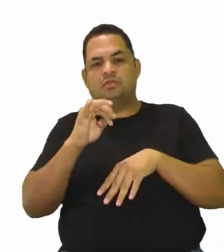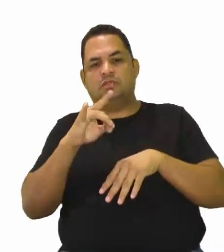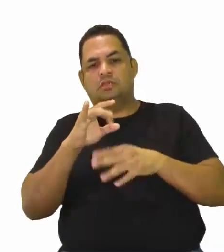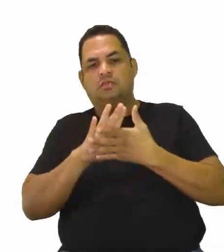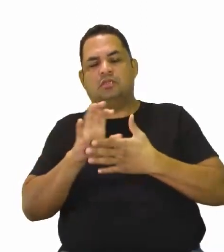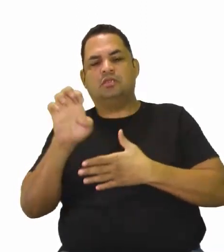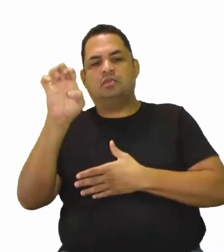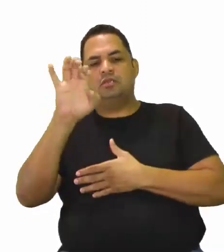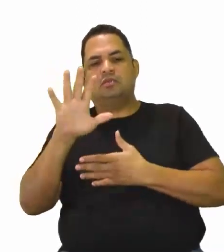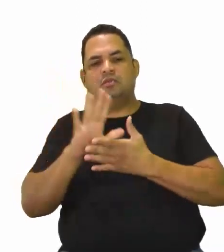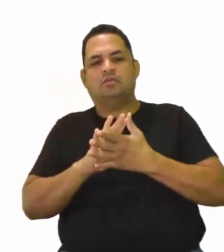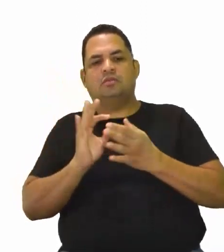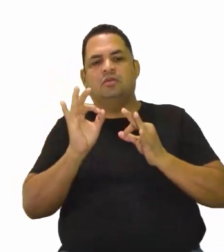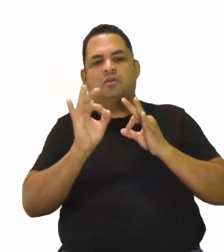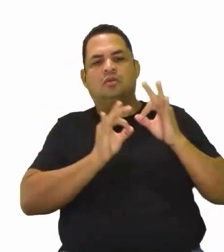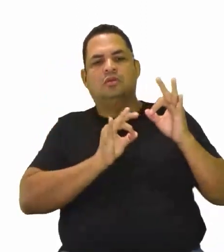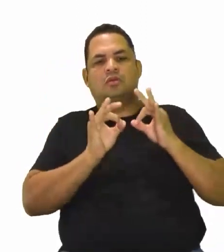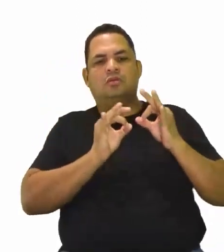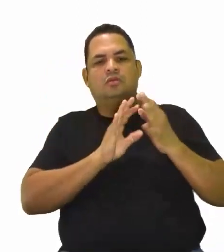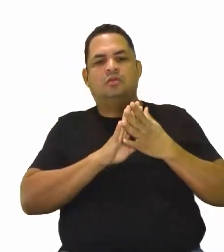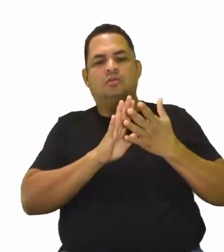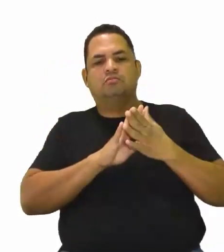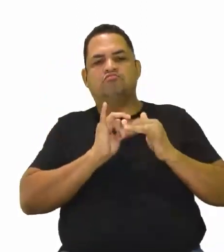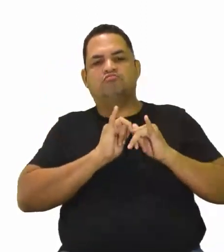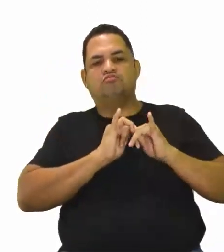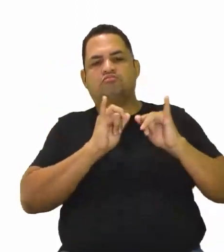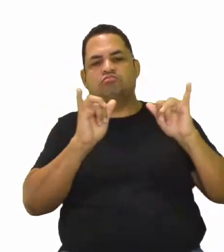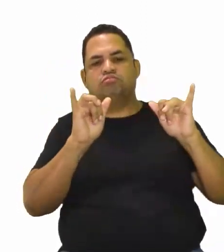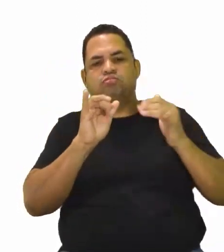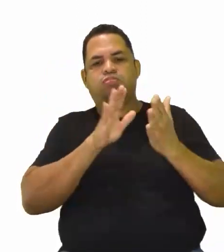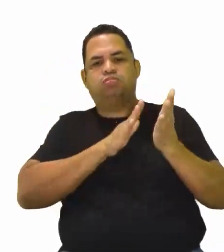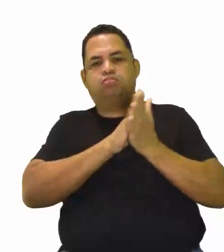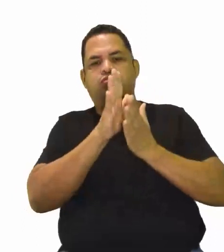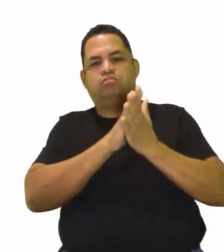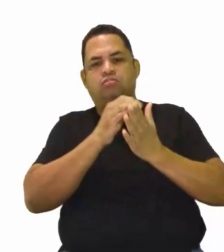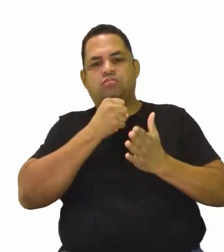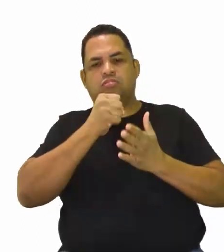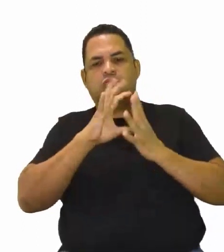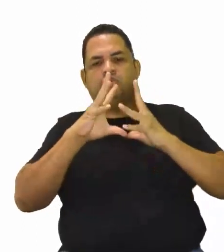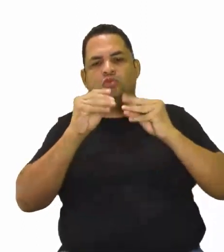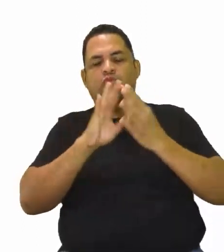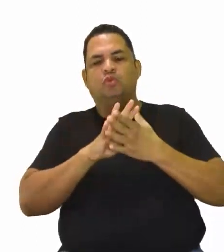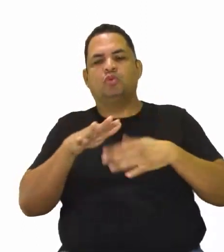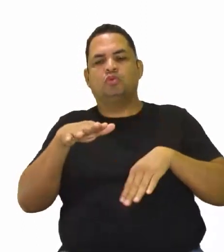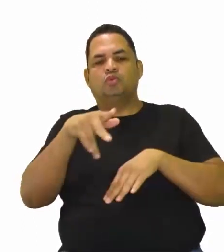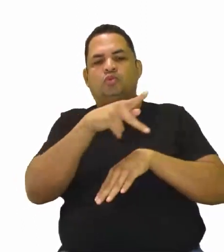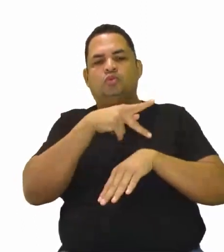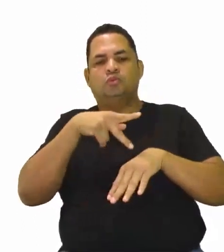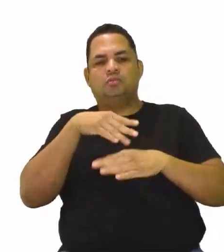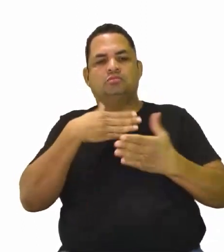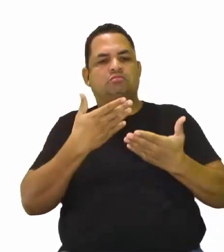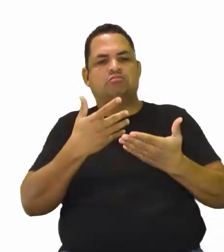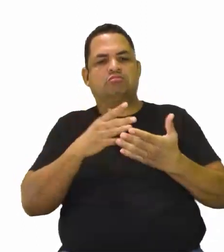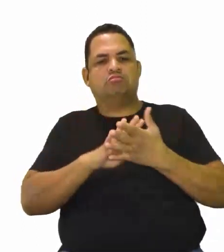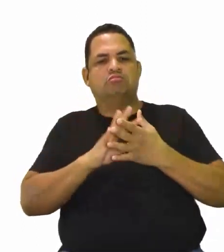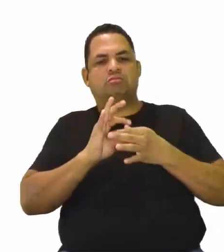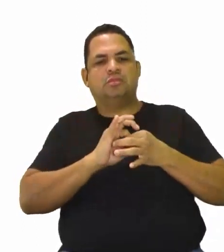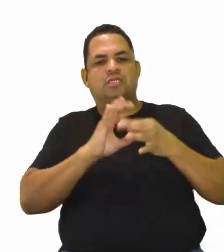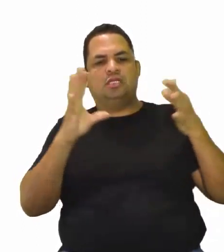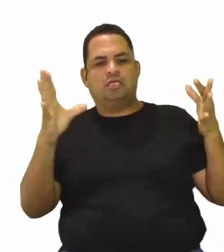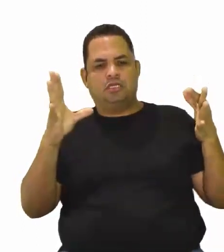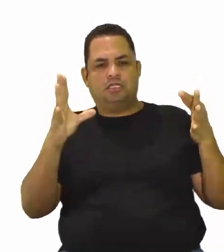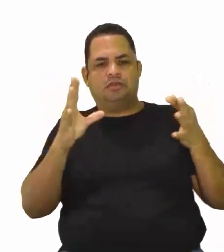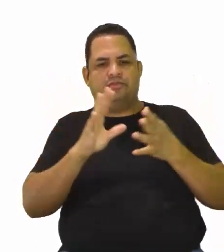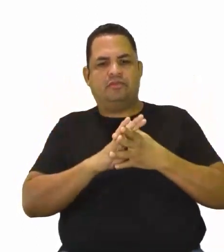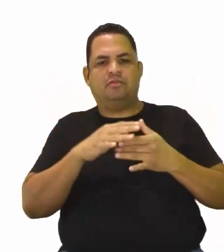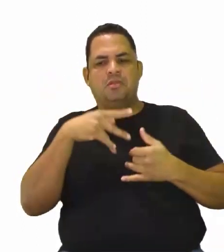DIP? Construir grandes redes de jornais e revistas por todo o país com irrestrita liberdade